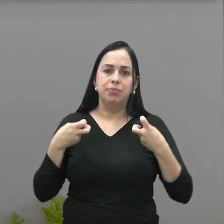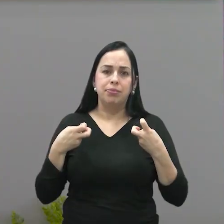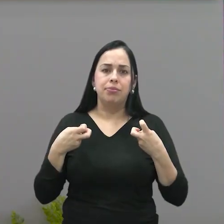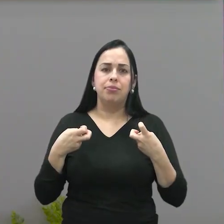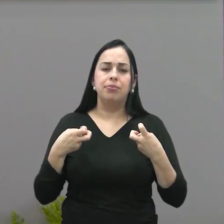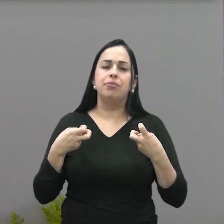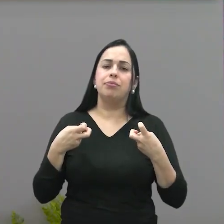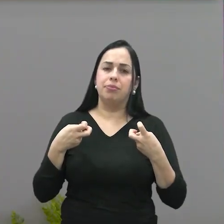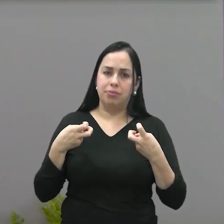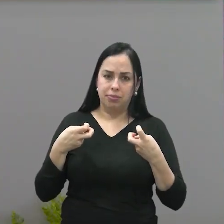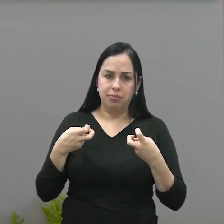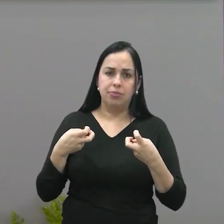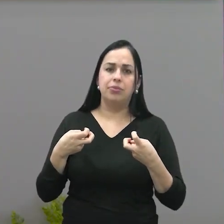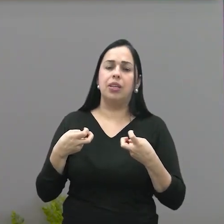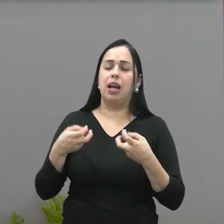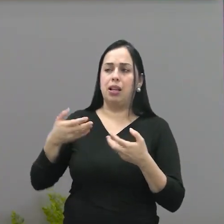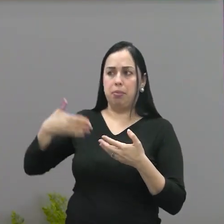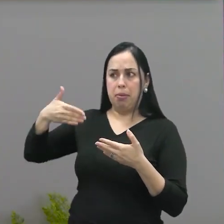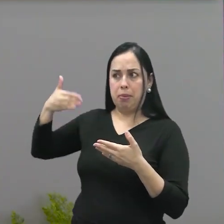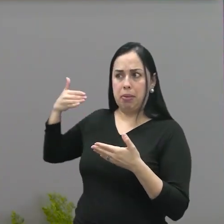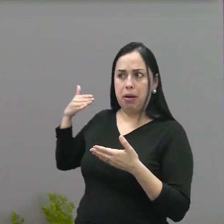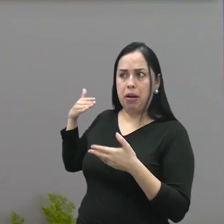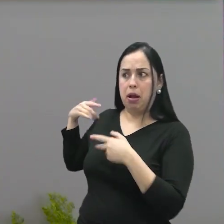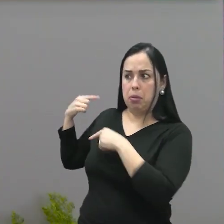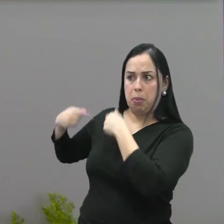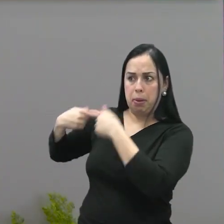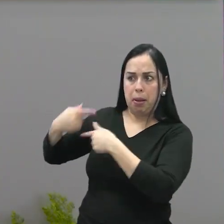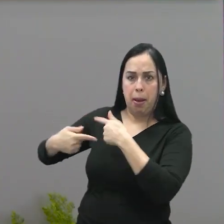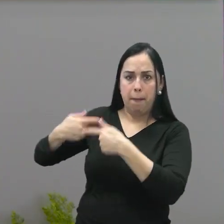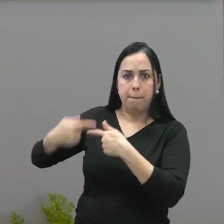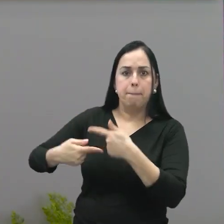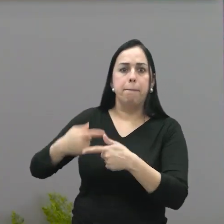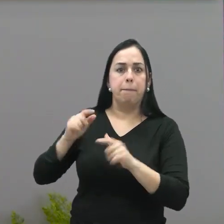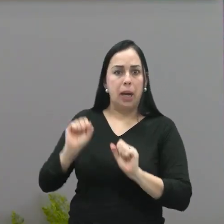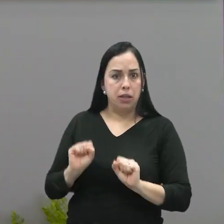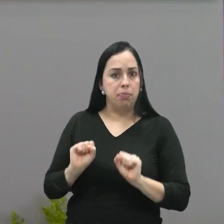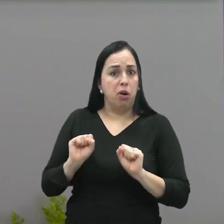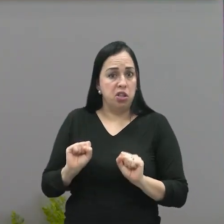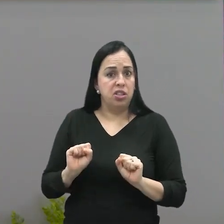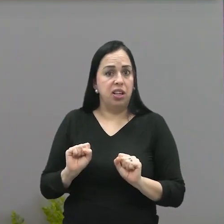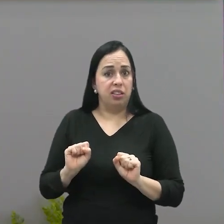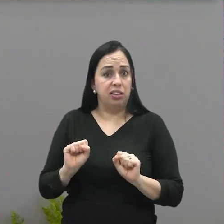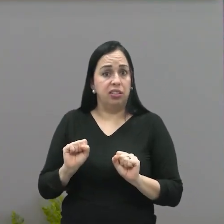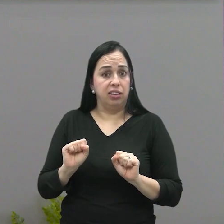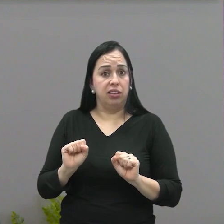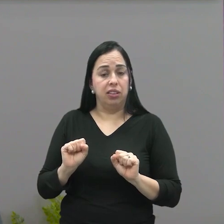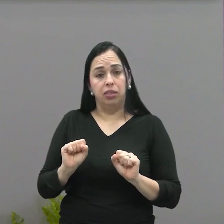de ter descendido de escravos, ele não é fruto. Ele pode estar